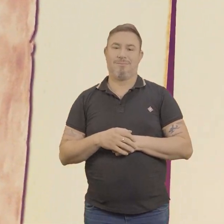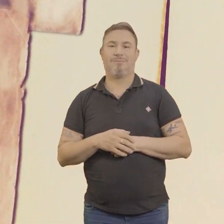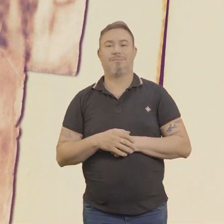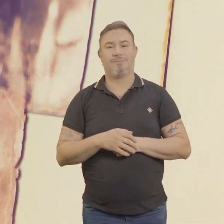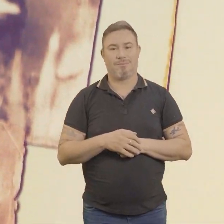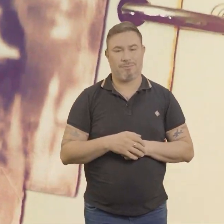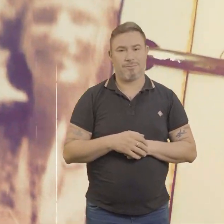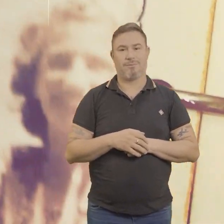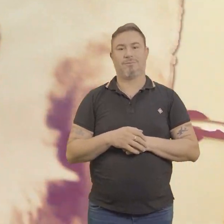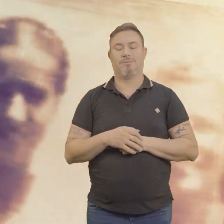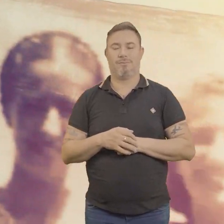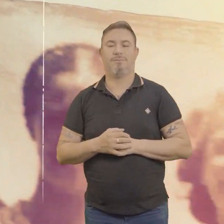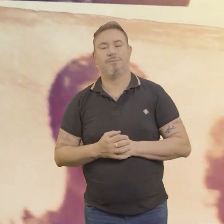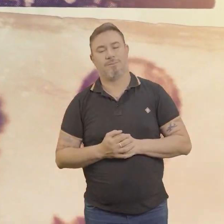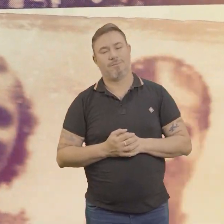dando,